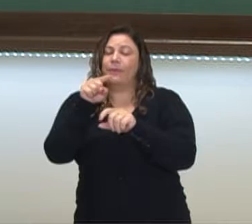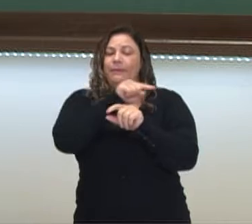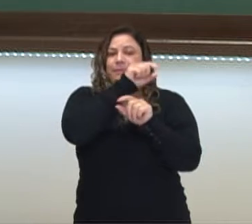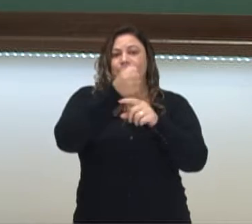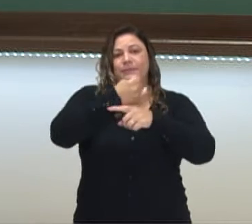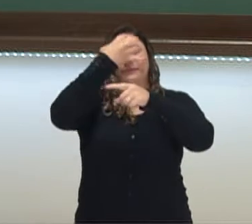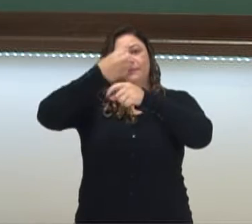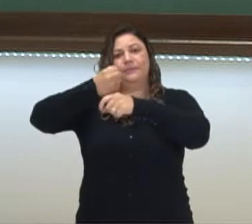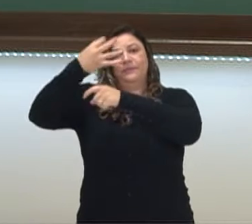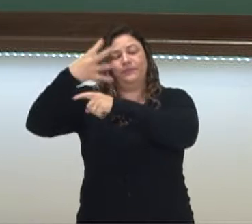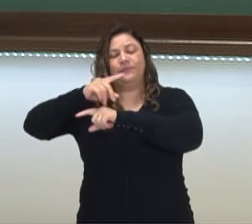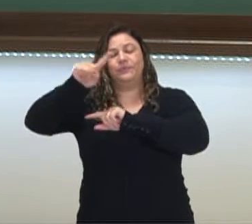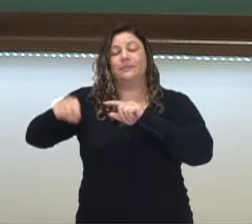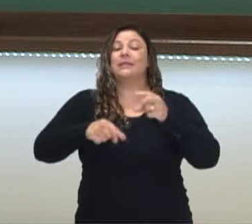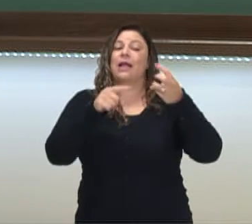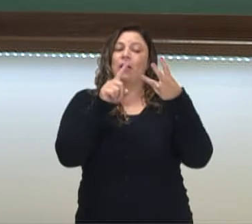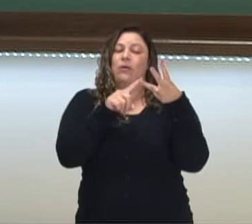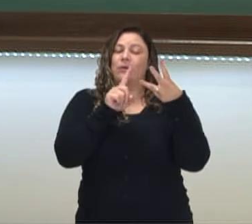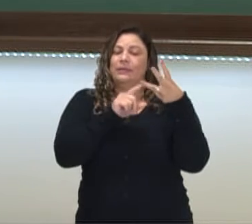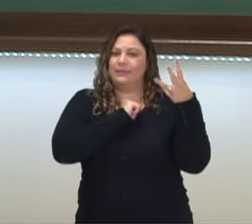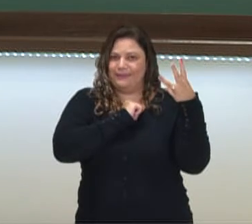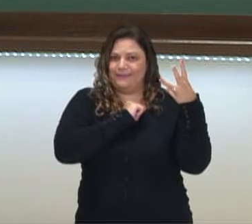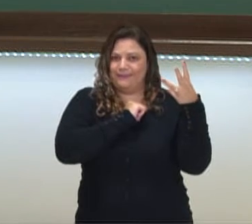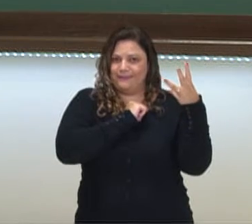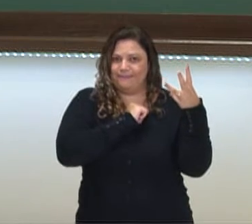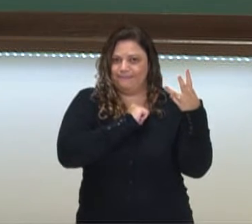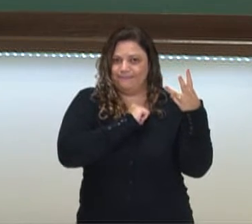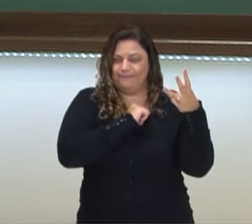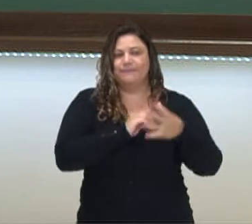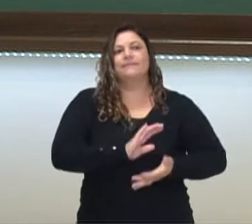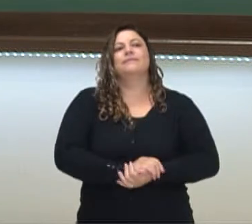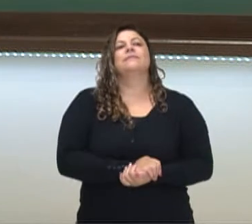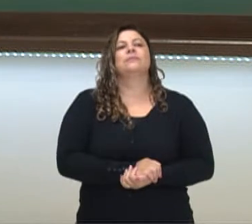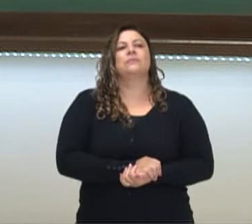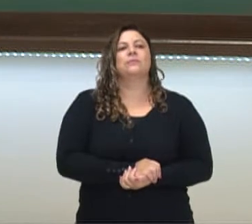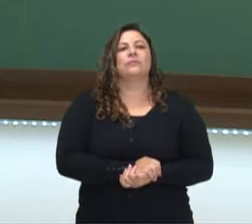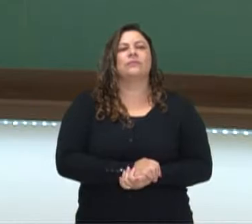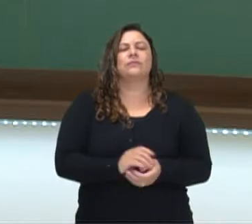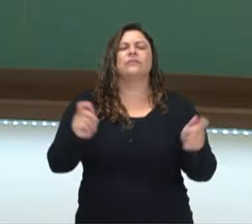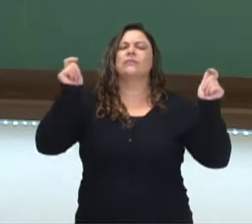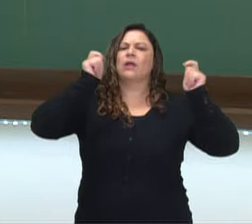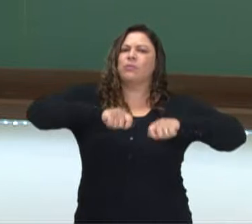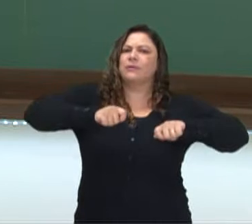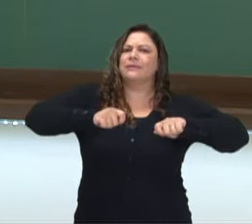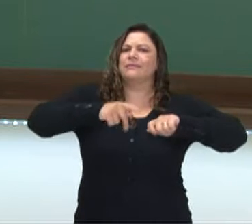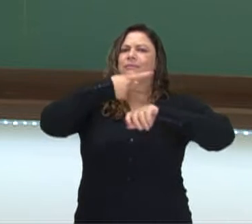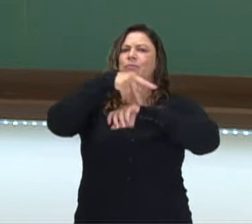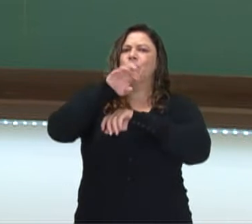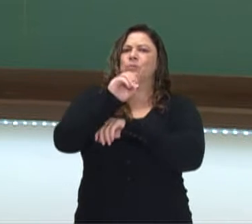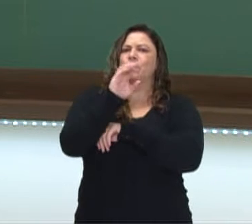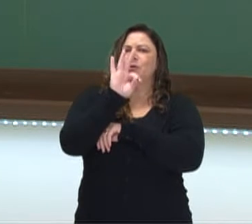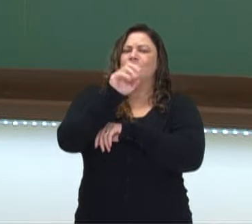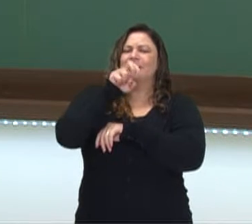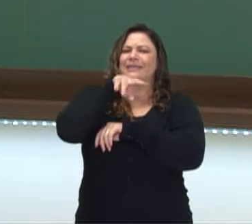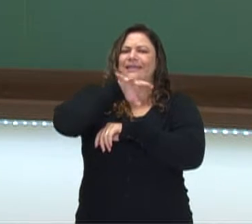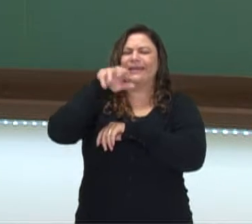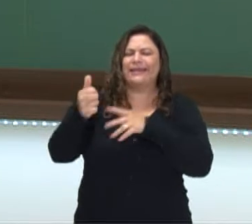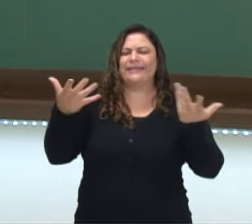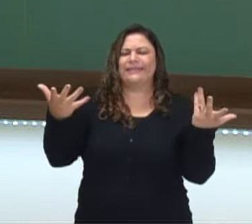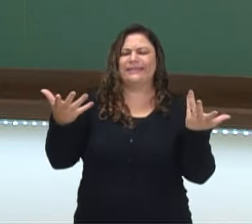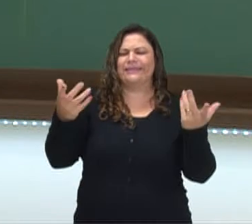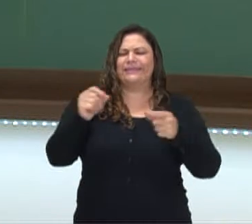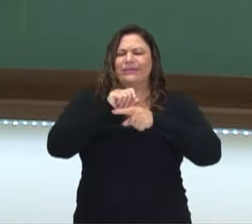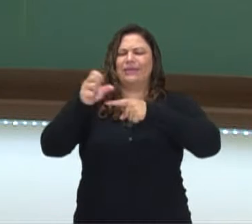expoentes. Agora, essa é a terceira propriedade, a P3. Potência de potência. Eu tenho 3 ao quadrado elevado à